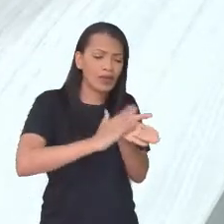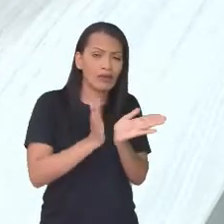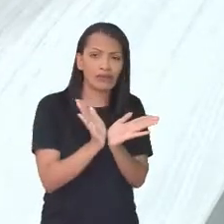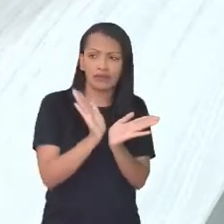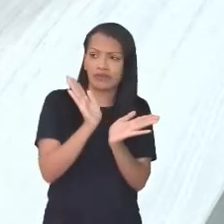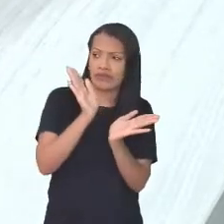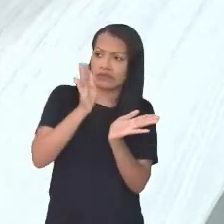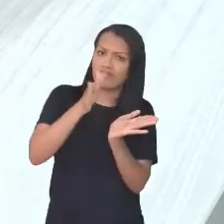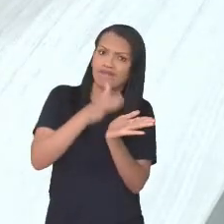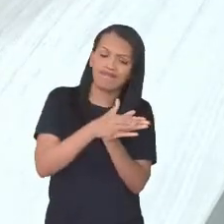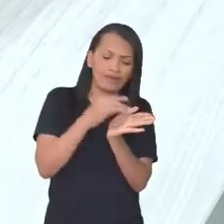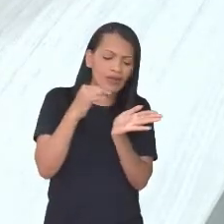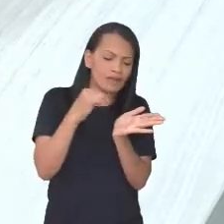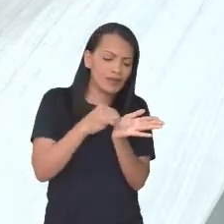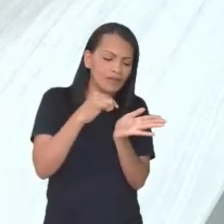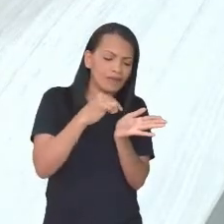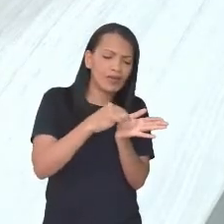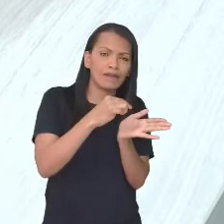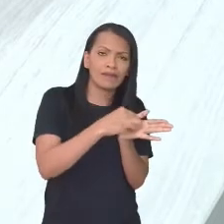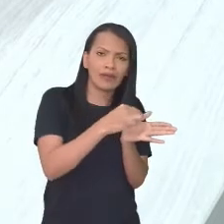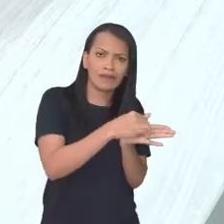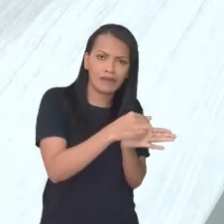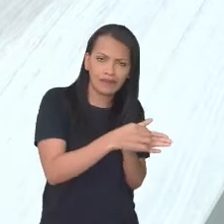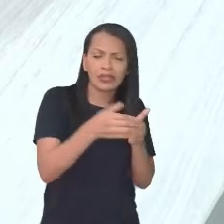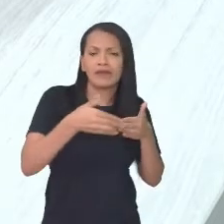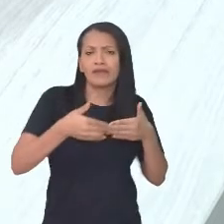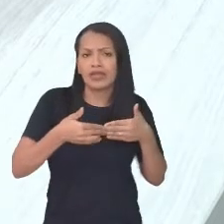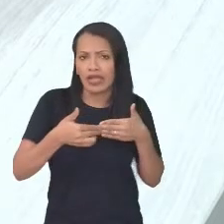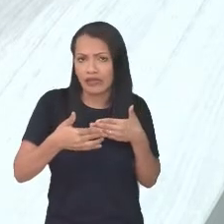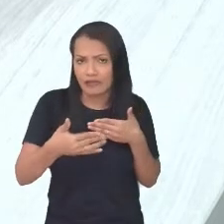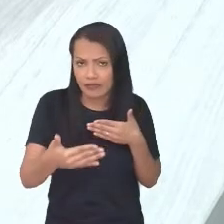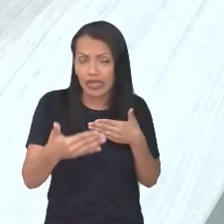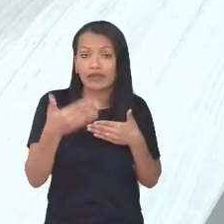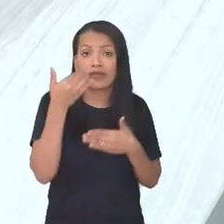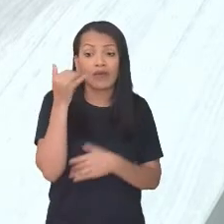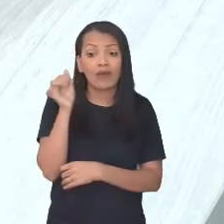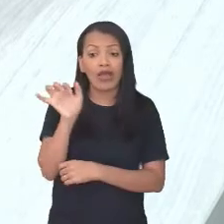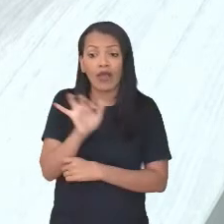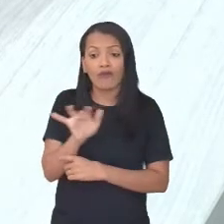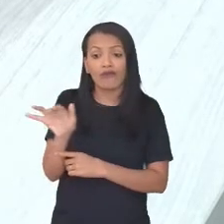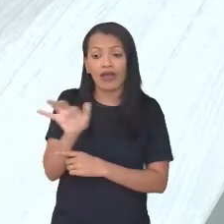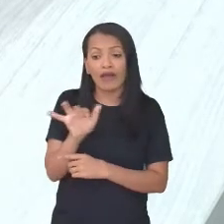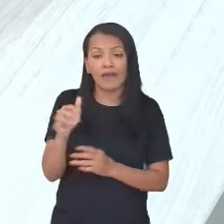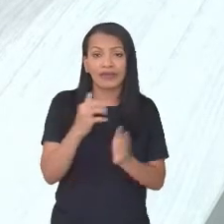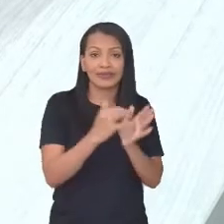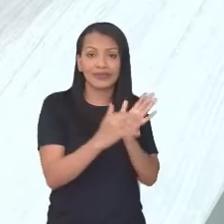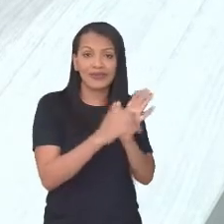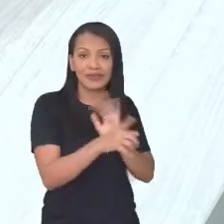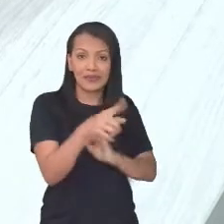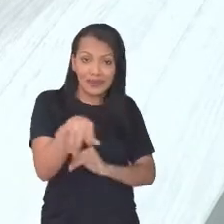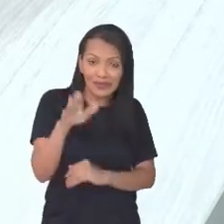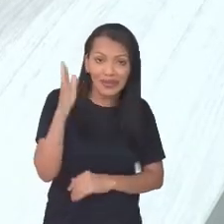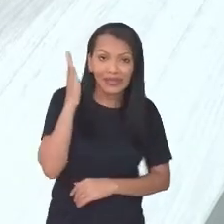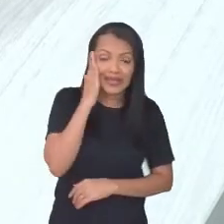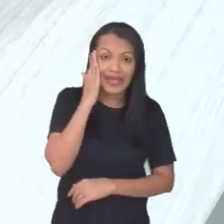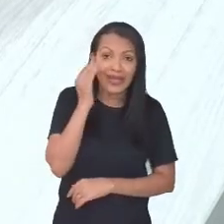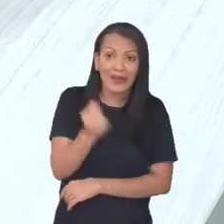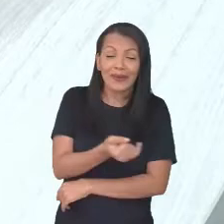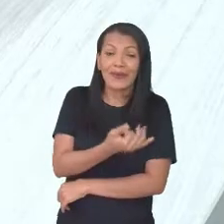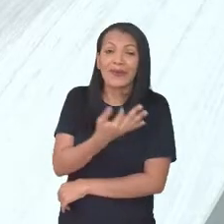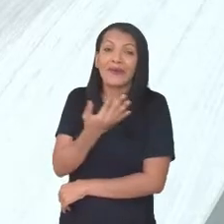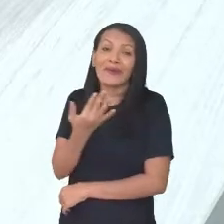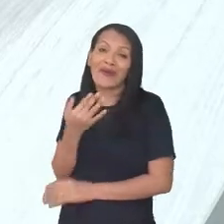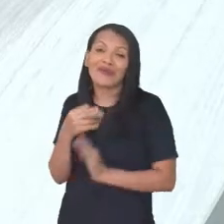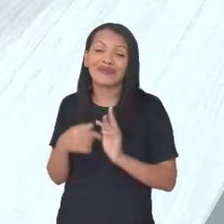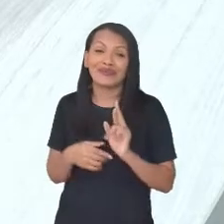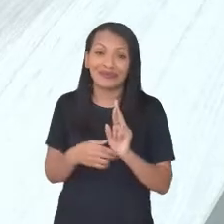marcações. A gente vai mostrar para vocês mais na frente durante a aula, né, Sim, Vivi? O alfabeto em braille. para vocês entenderem quais são essas